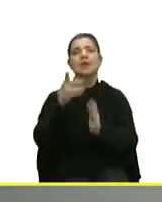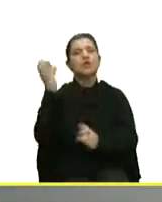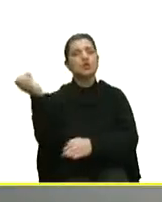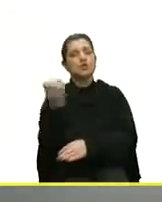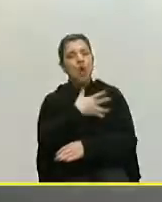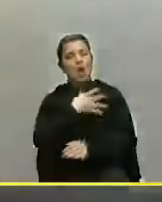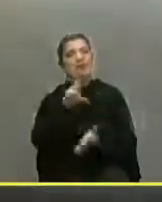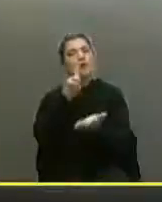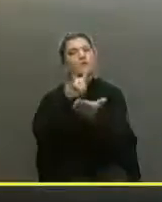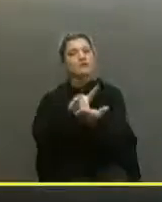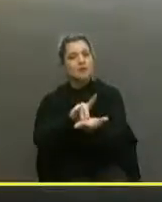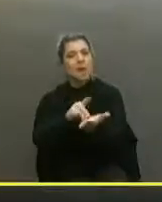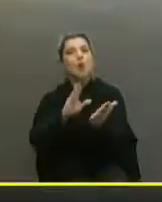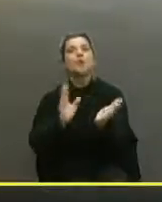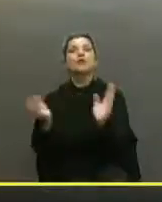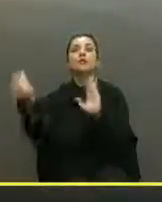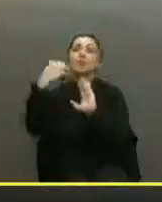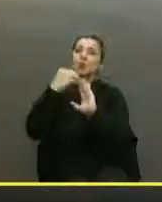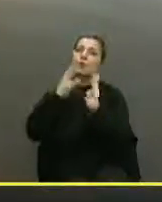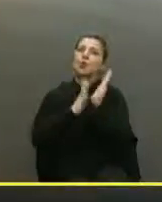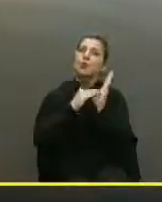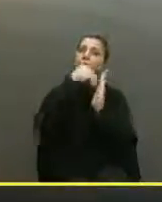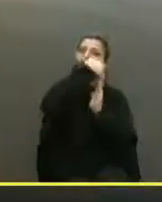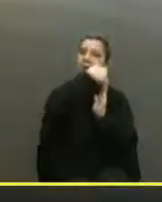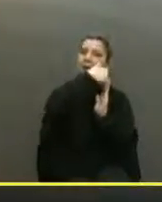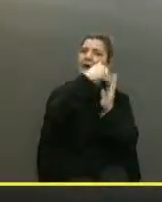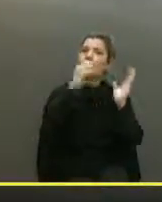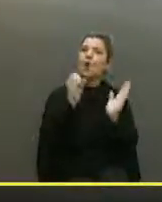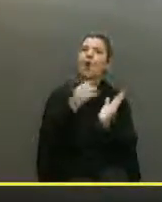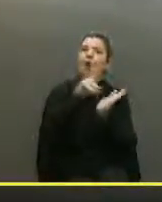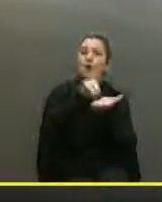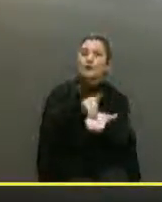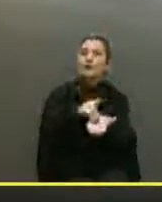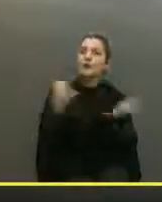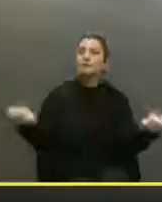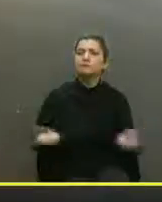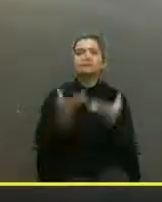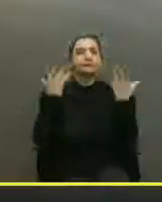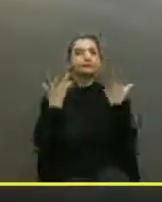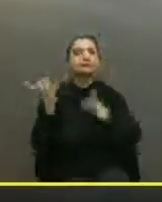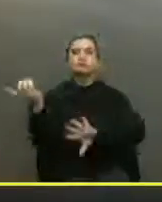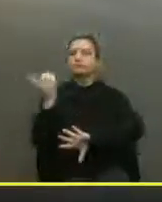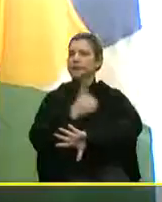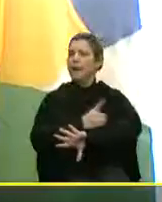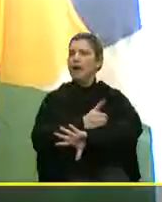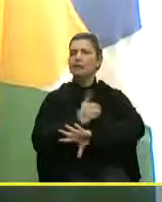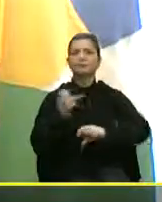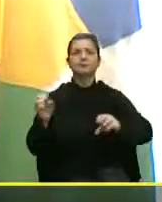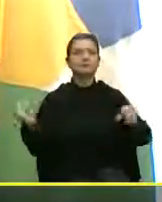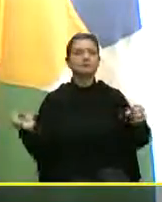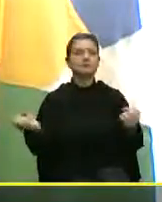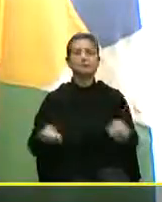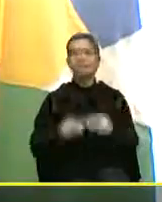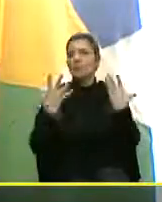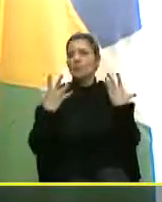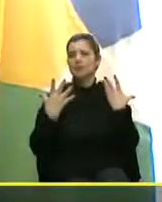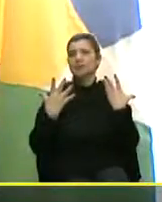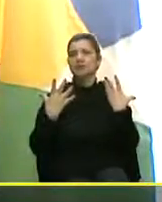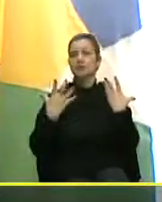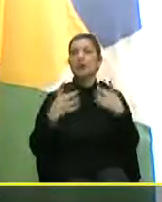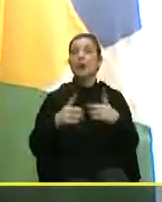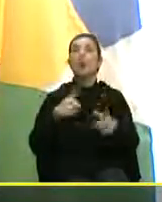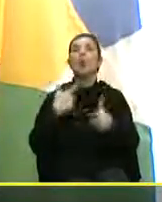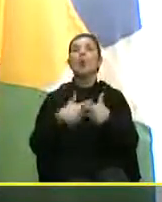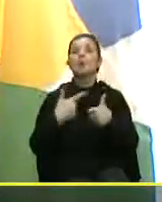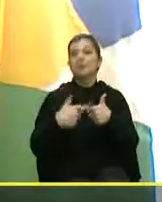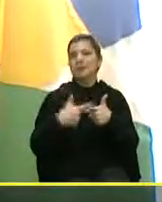evidentemente que inclui no calendário oficial de eventos determinada data determinado evento determinada data comemorativa O problema